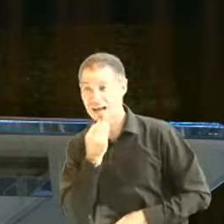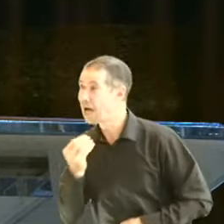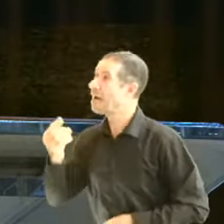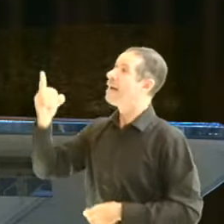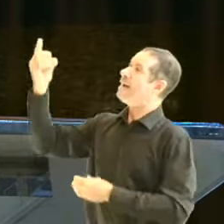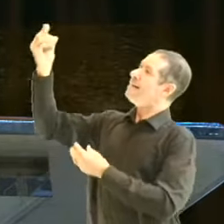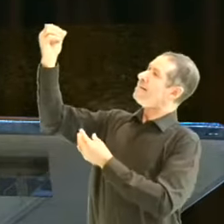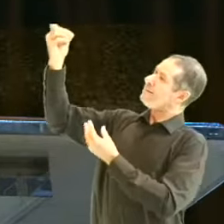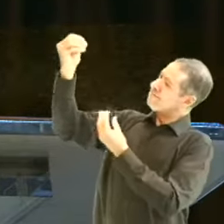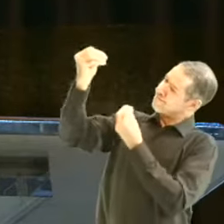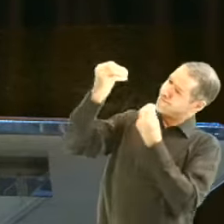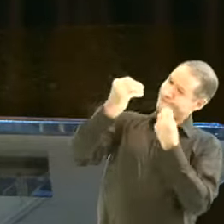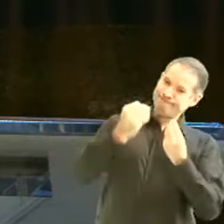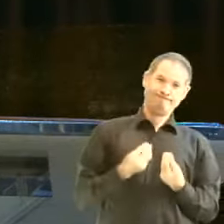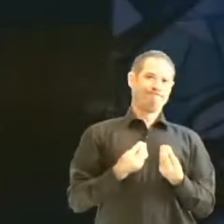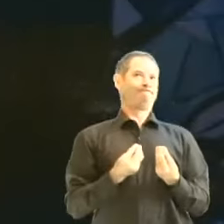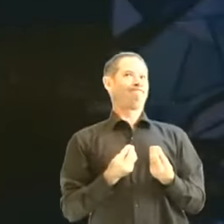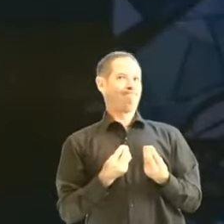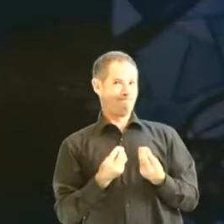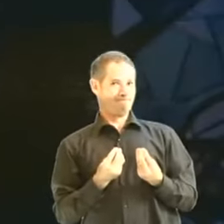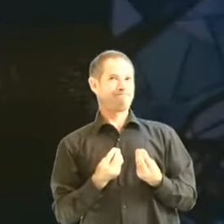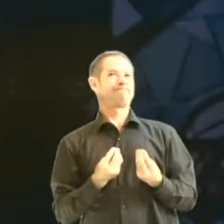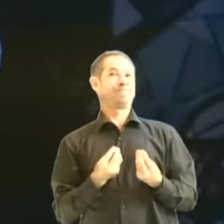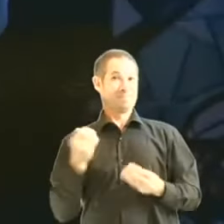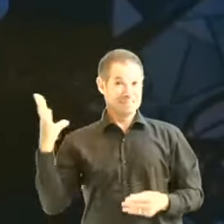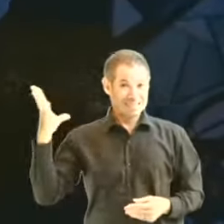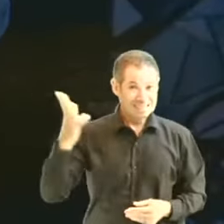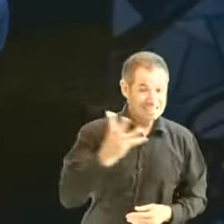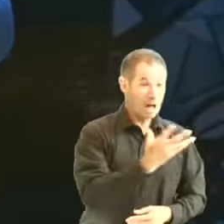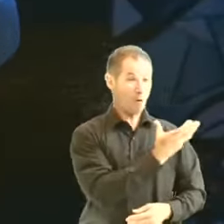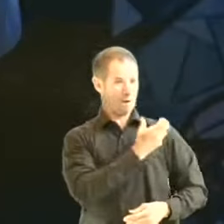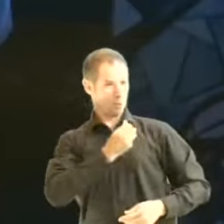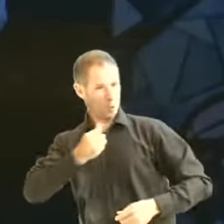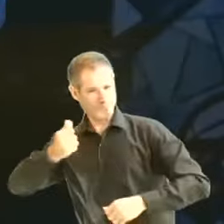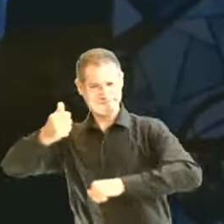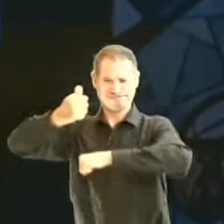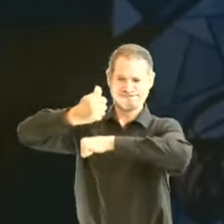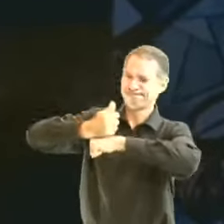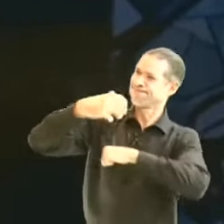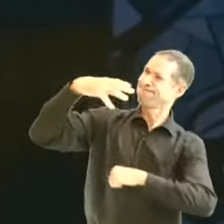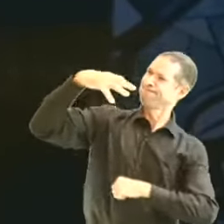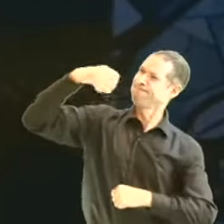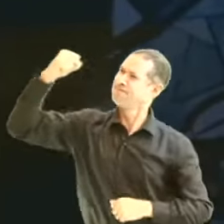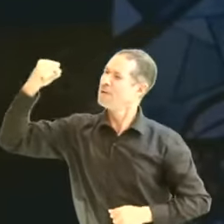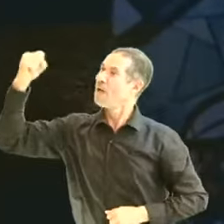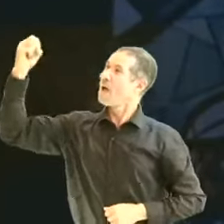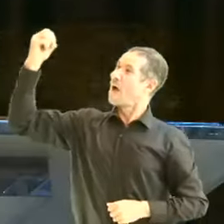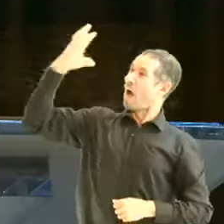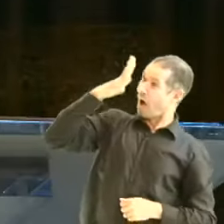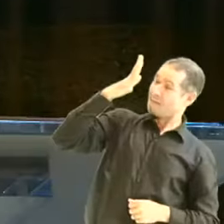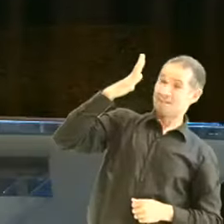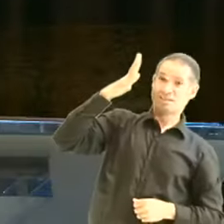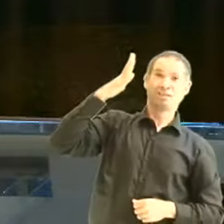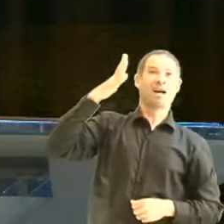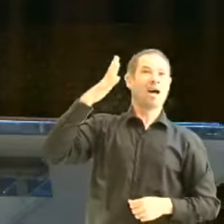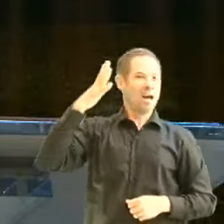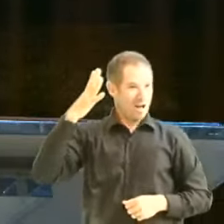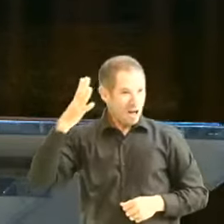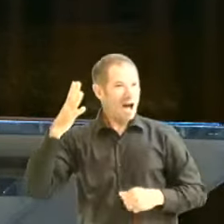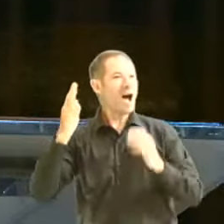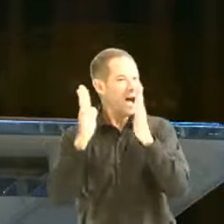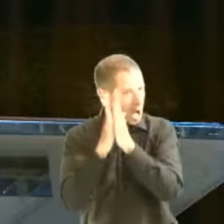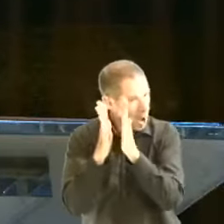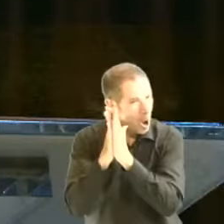tem nos dado. O Salvador, o Todo-Poderoso, cheio de graça, está ouvindo a oração que a